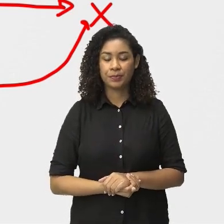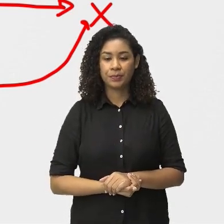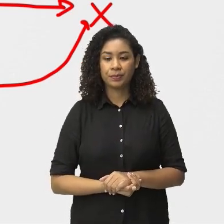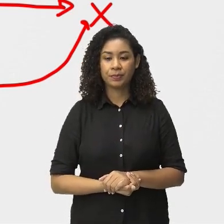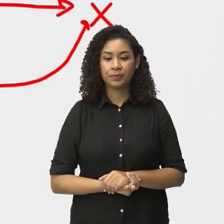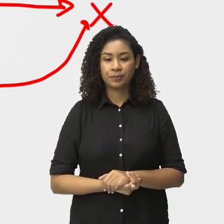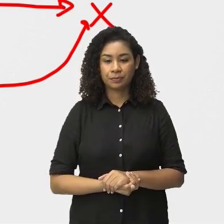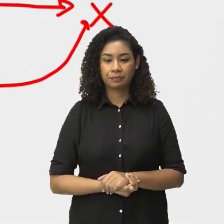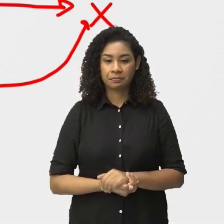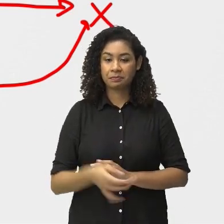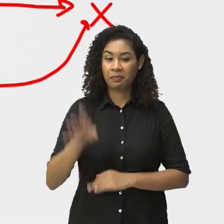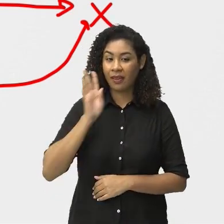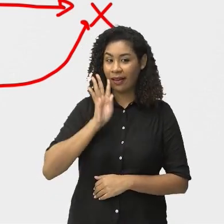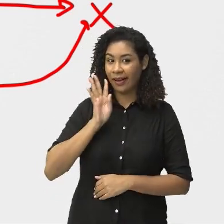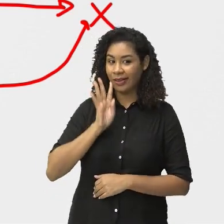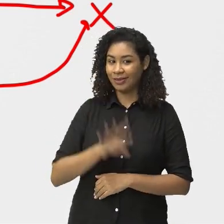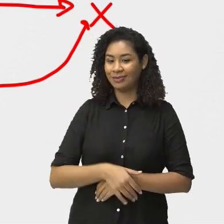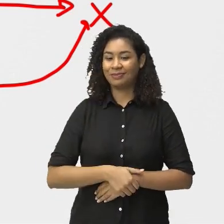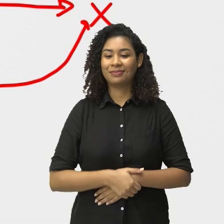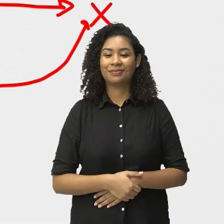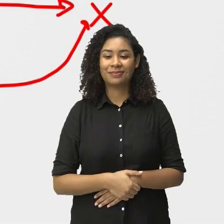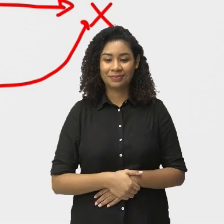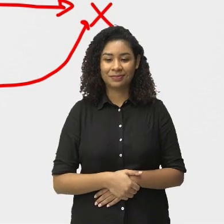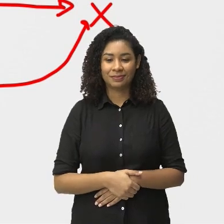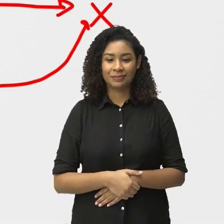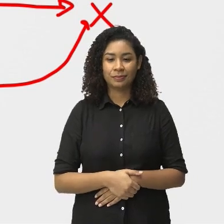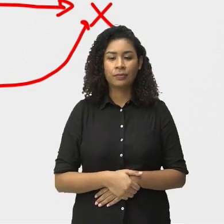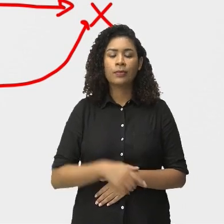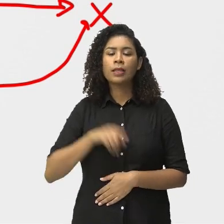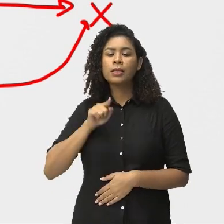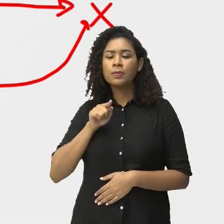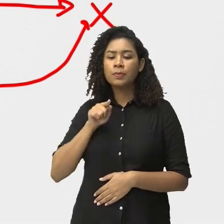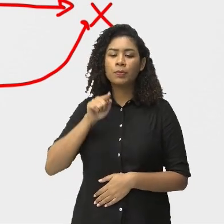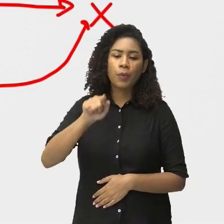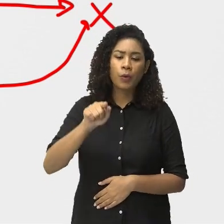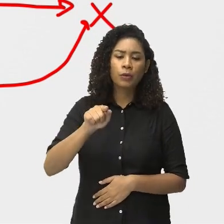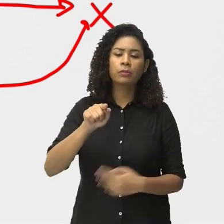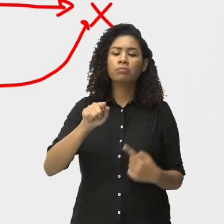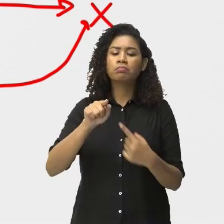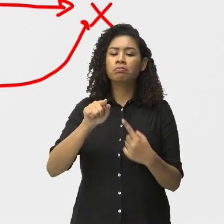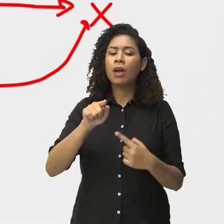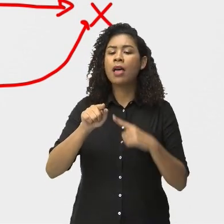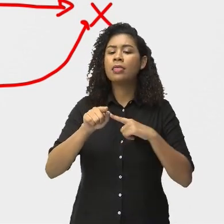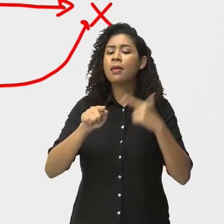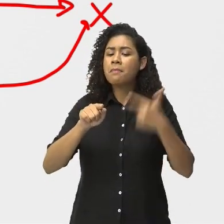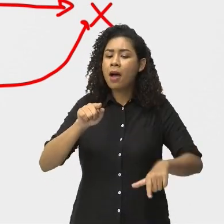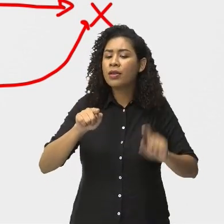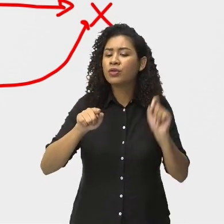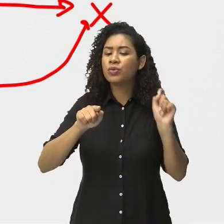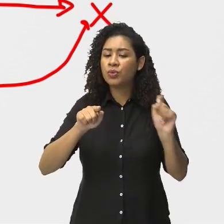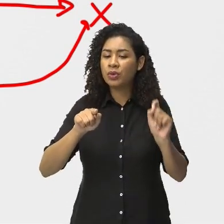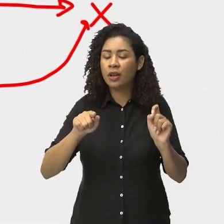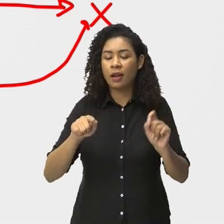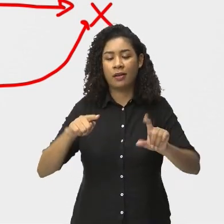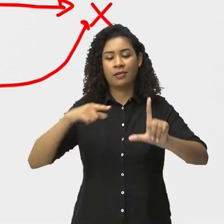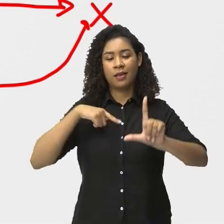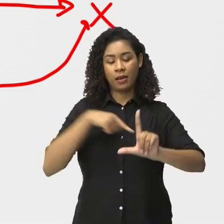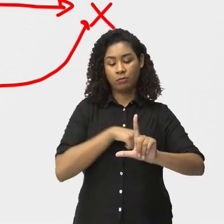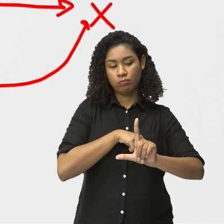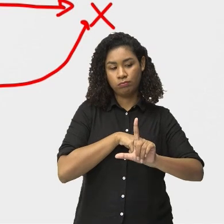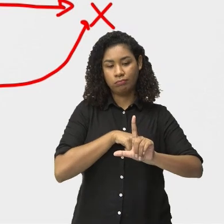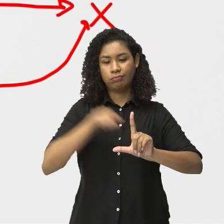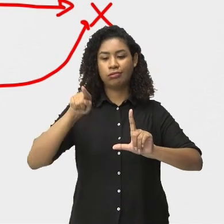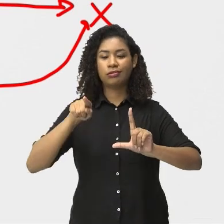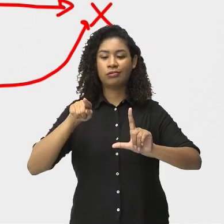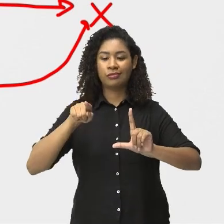cartesiano. Bacana. Além desse ponto, eu tenho uma reta que ela está cruzando esse